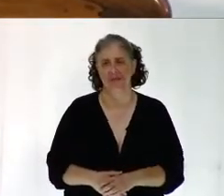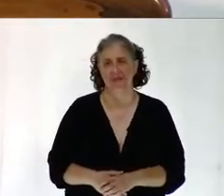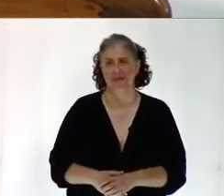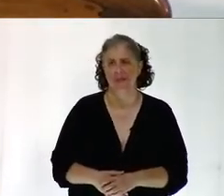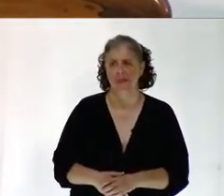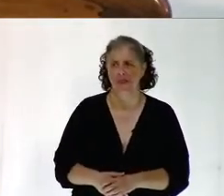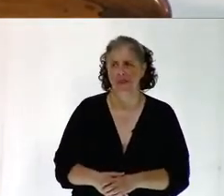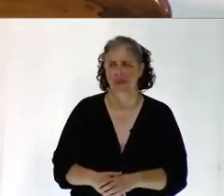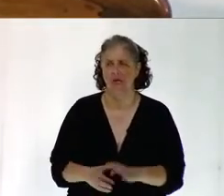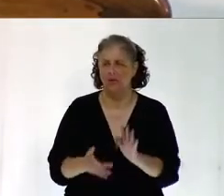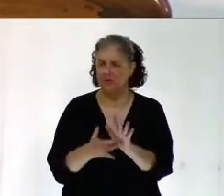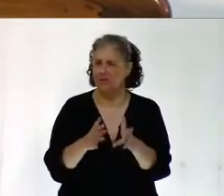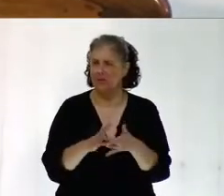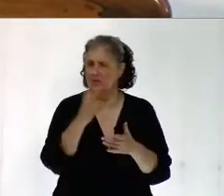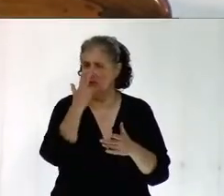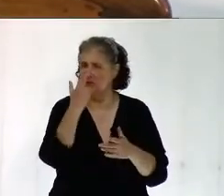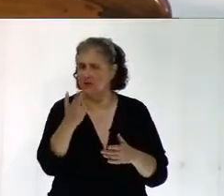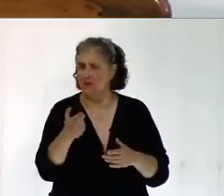tentação